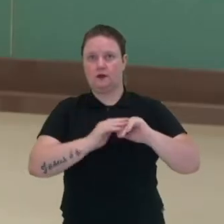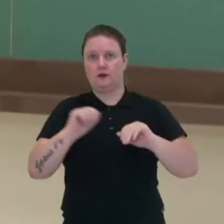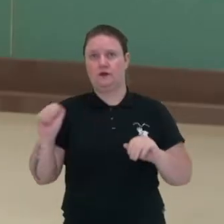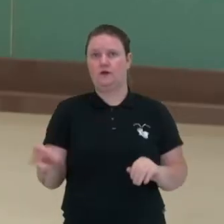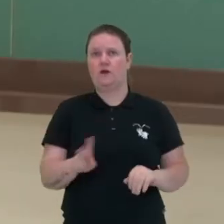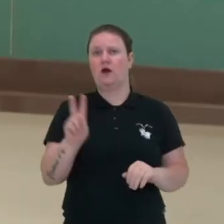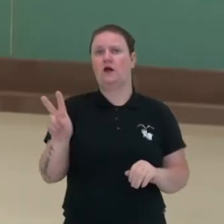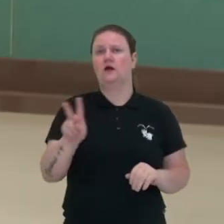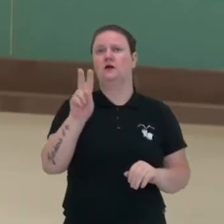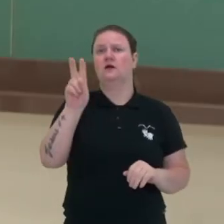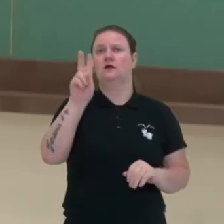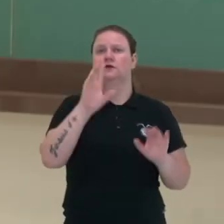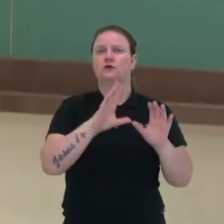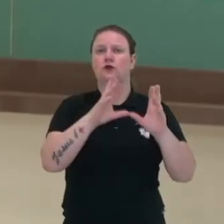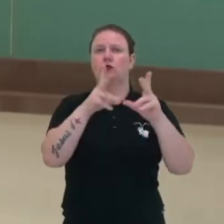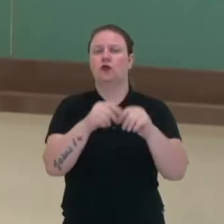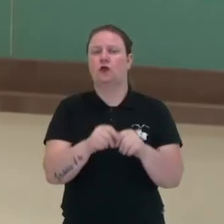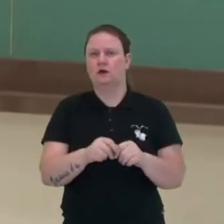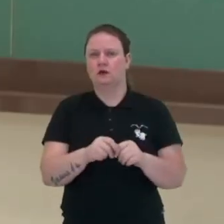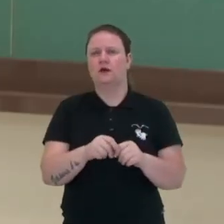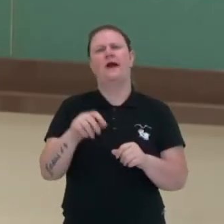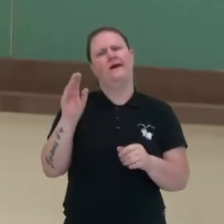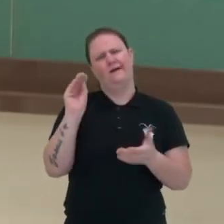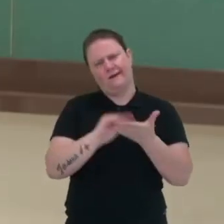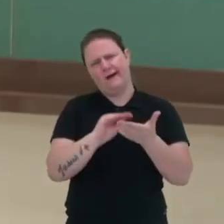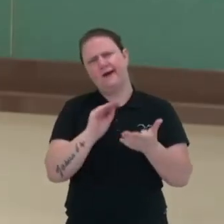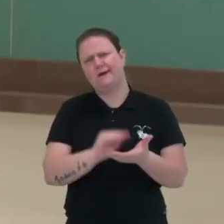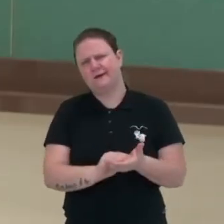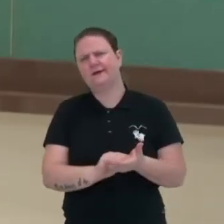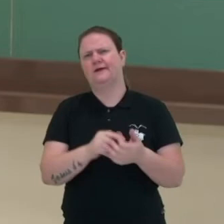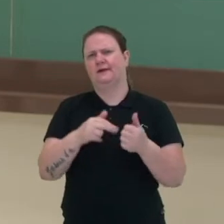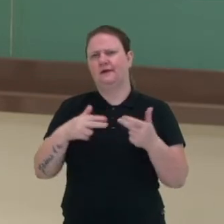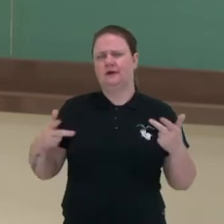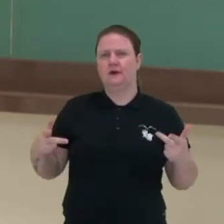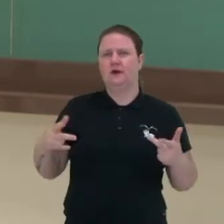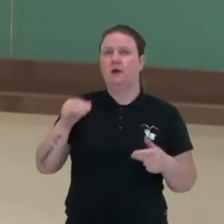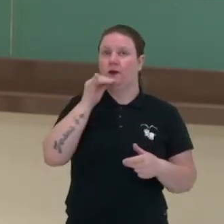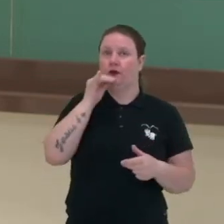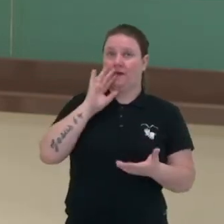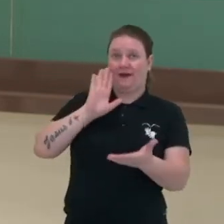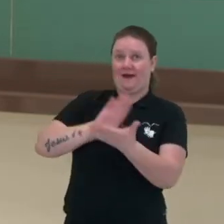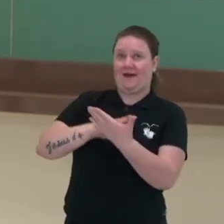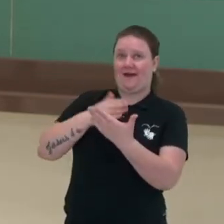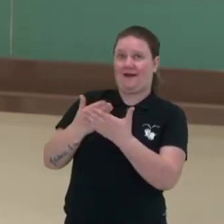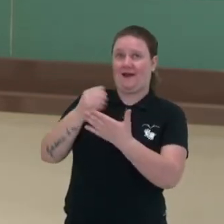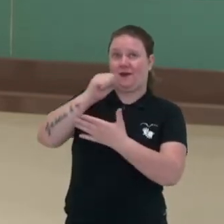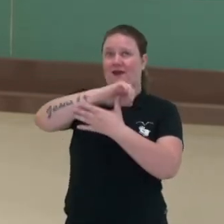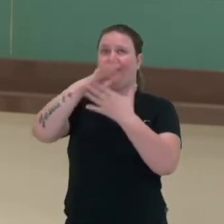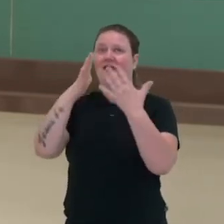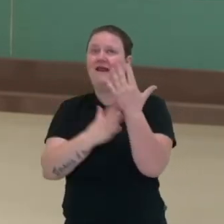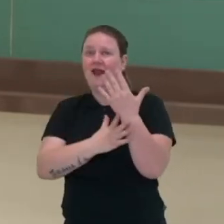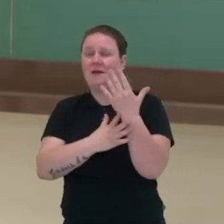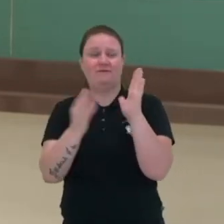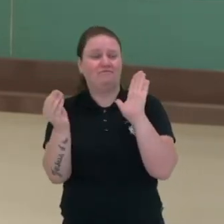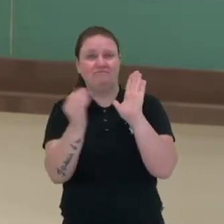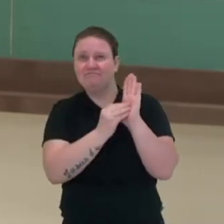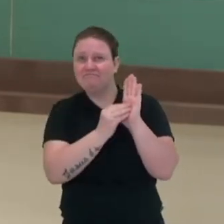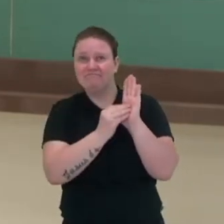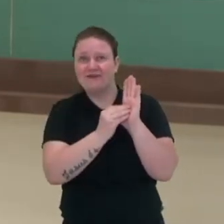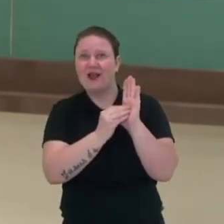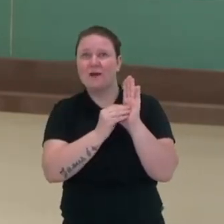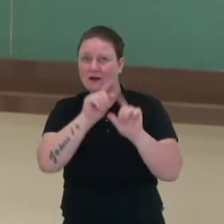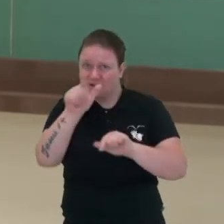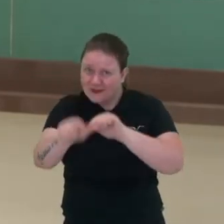profissões. Pode ser que ele não tenha colocado algumas profissões, como, por exemplo, a nossa intérprete que está aqui não foi colocada ali, mas ela é uma